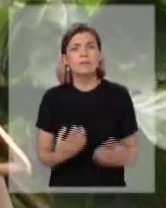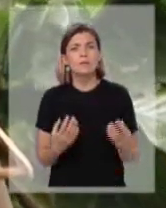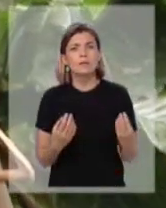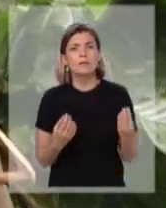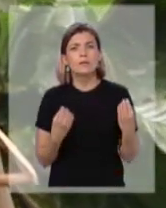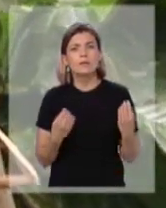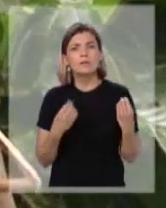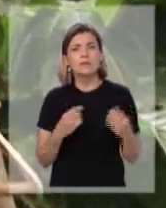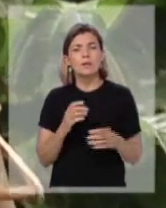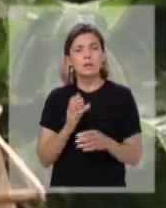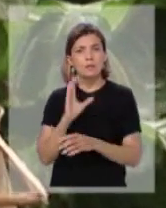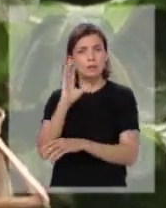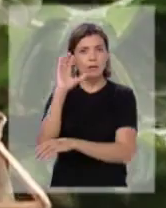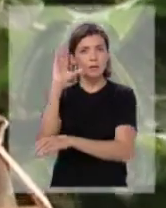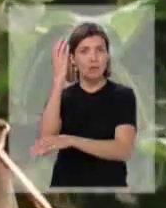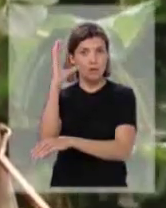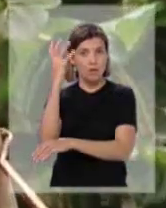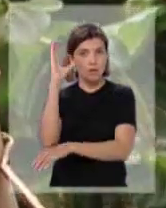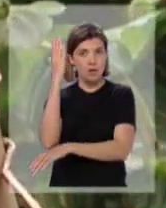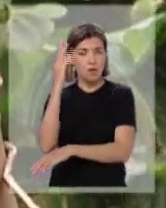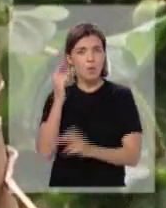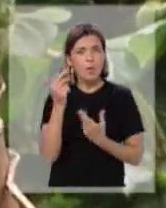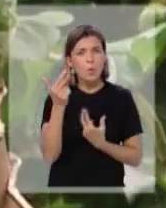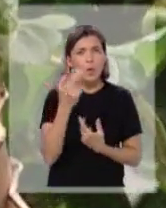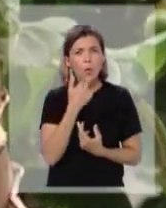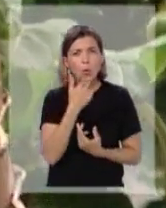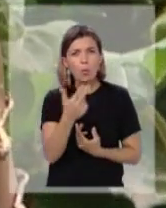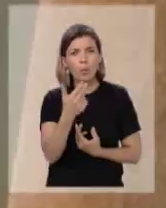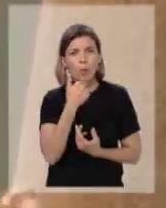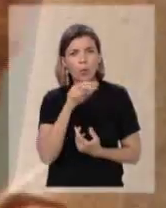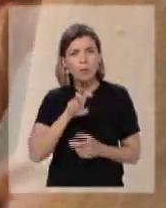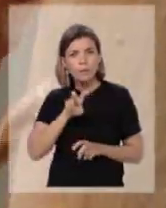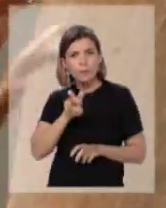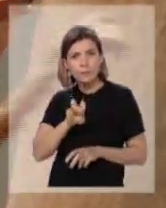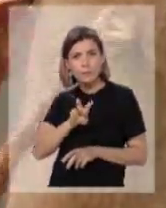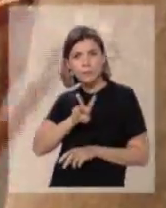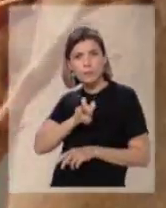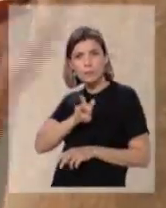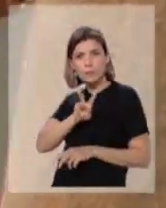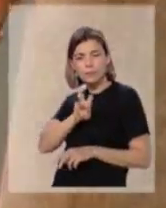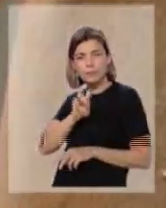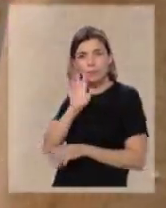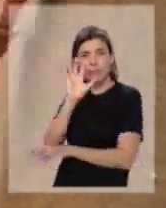Você sabe, por exemplo, qual a vantagem do bicho-pau se parecer com um galho de árvore?